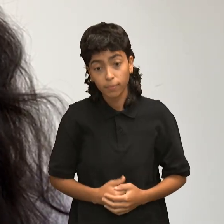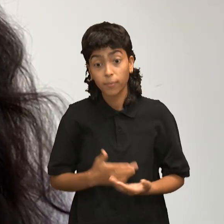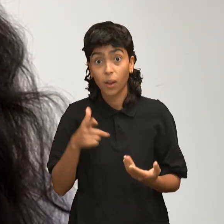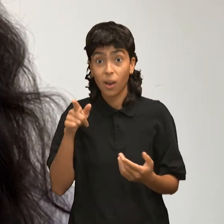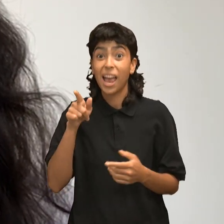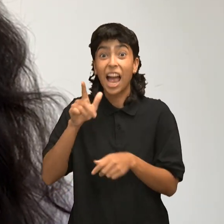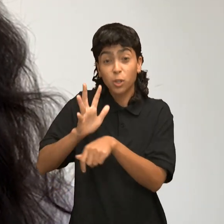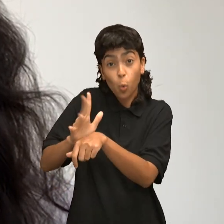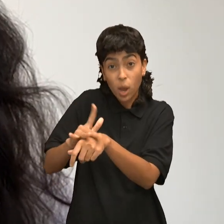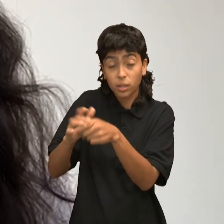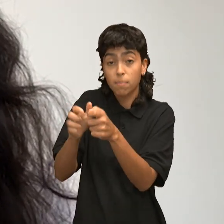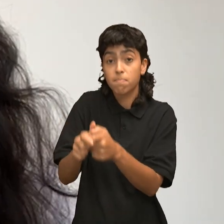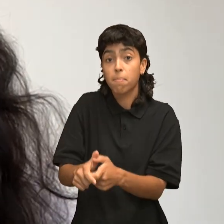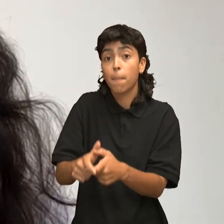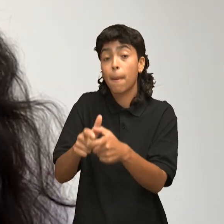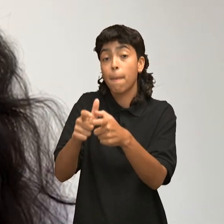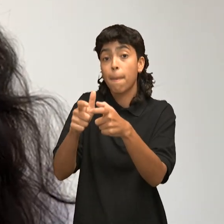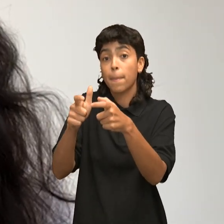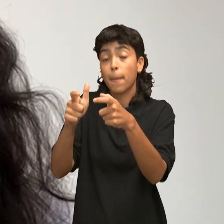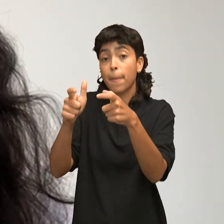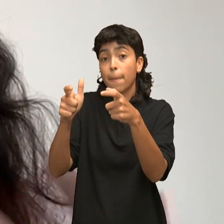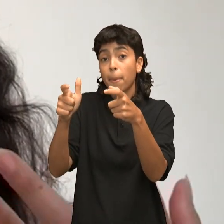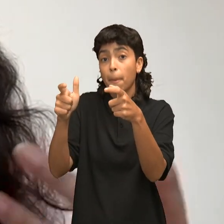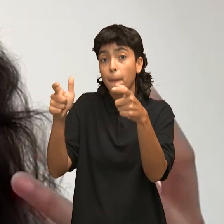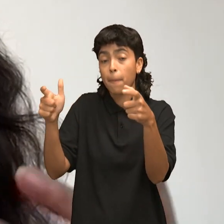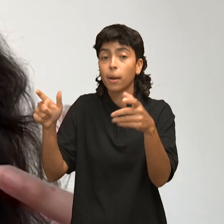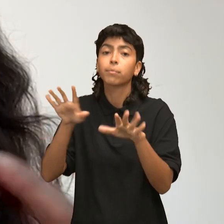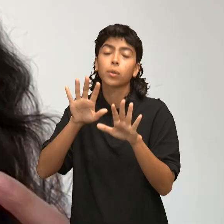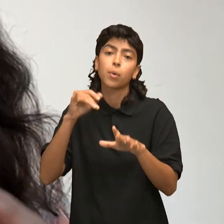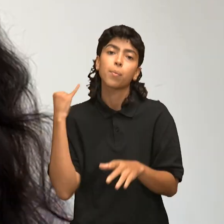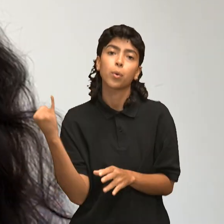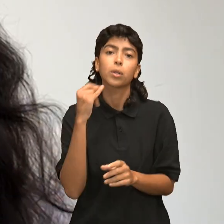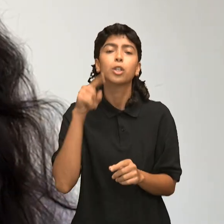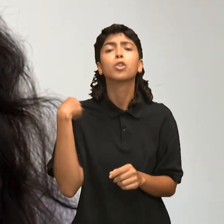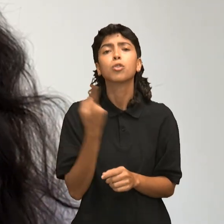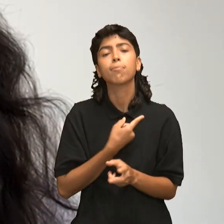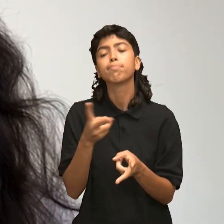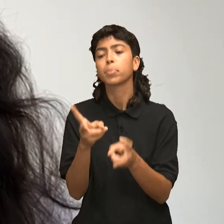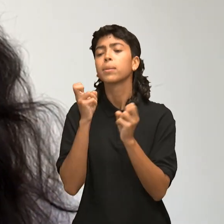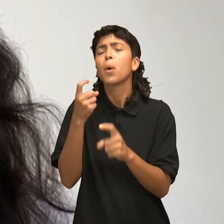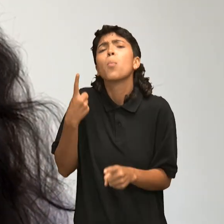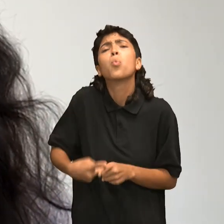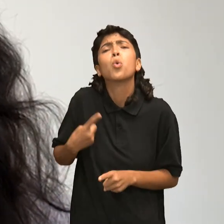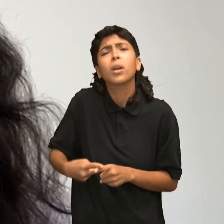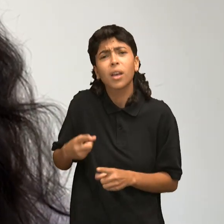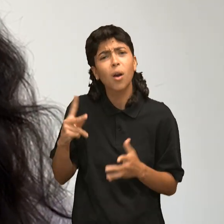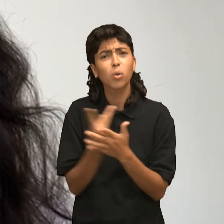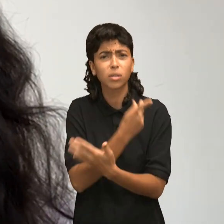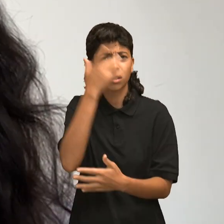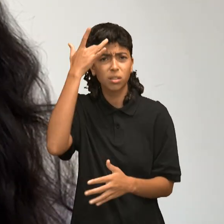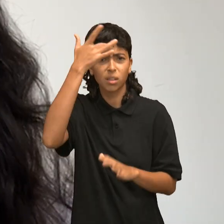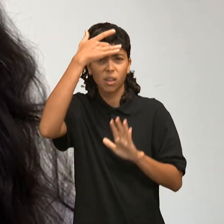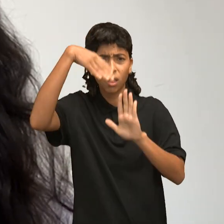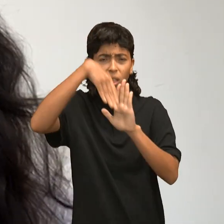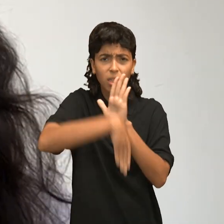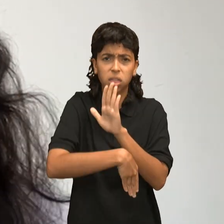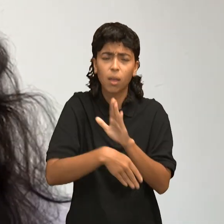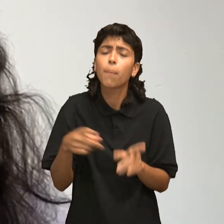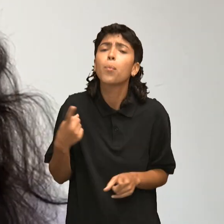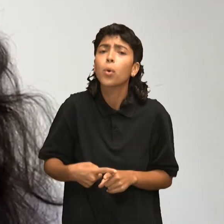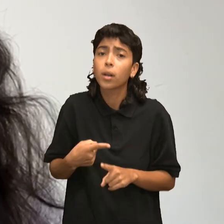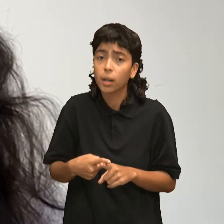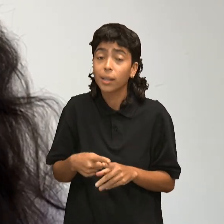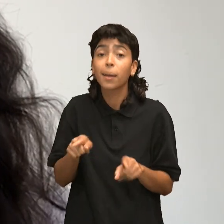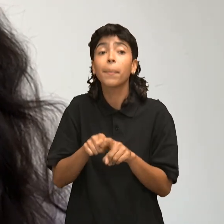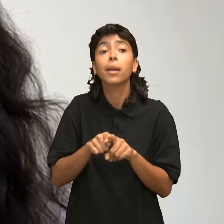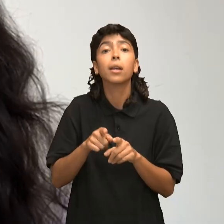então é muito importante identificarmos os fatores que podem contribuir para o aumento do